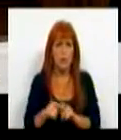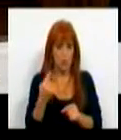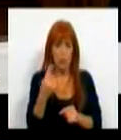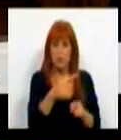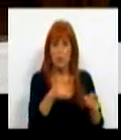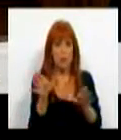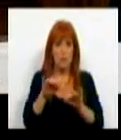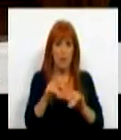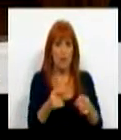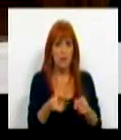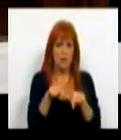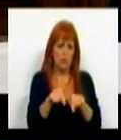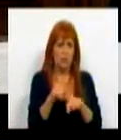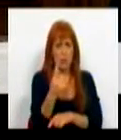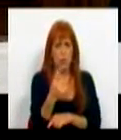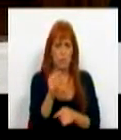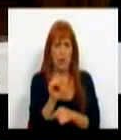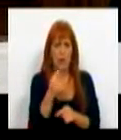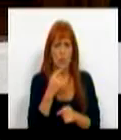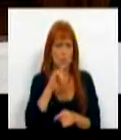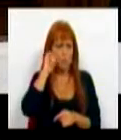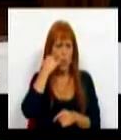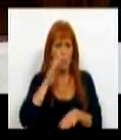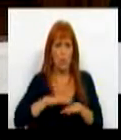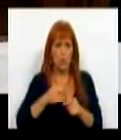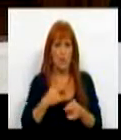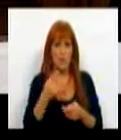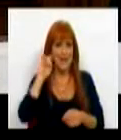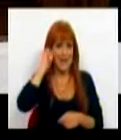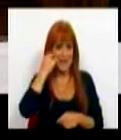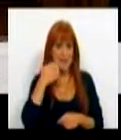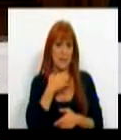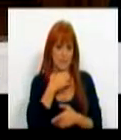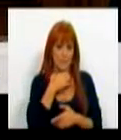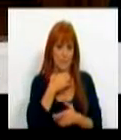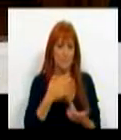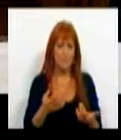que tinha mais, e esse obviamente foi um banco muito afetado pela crise.